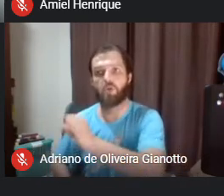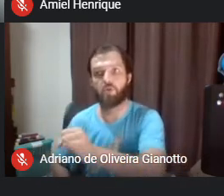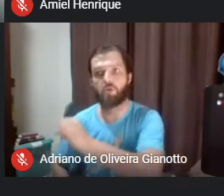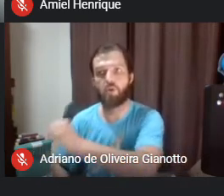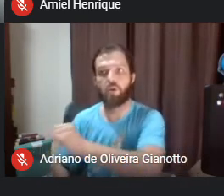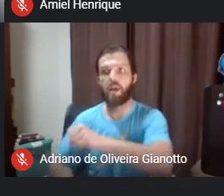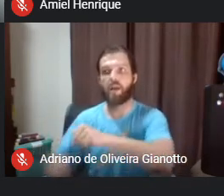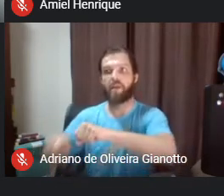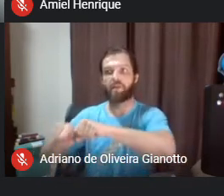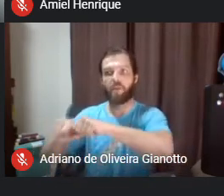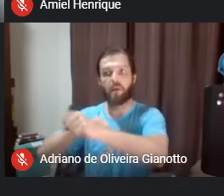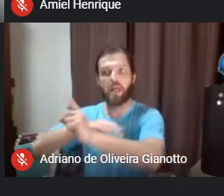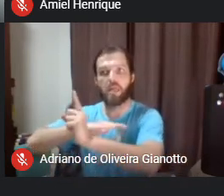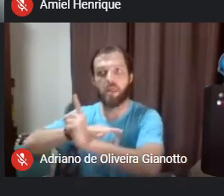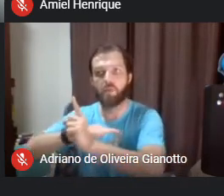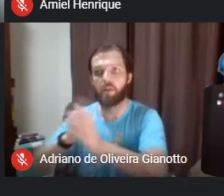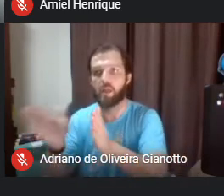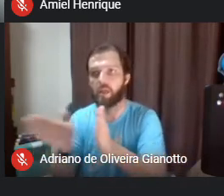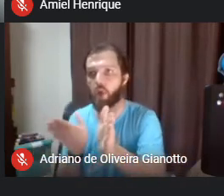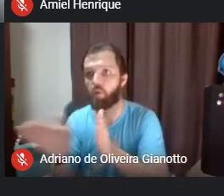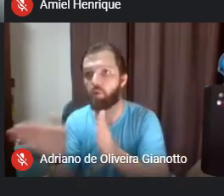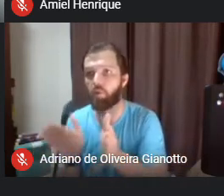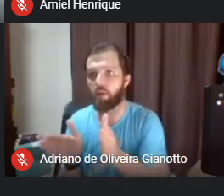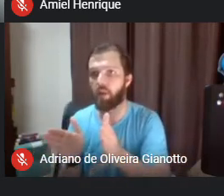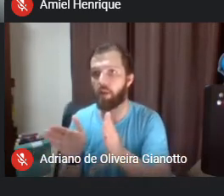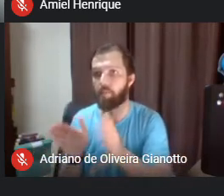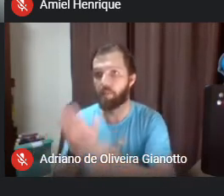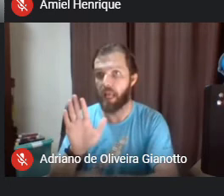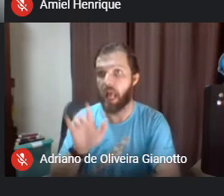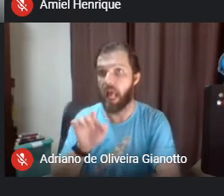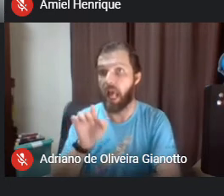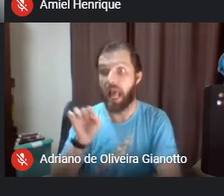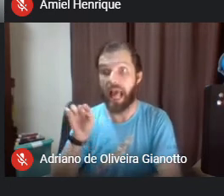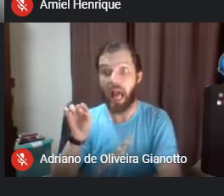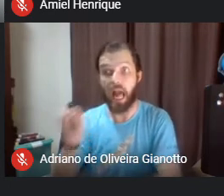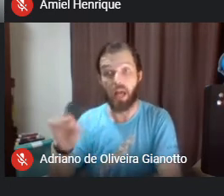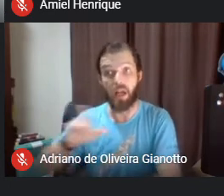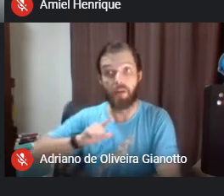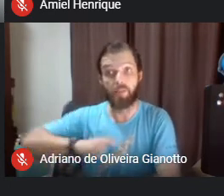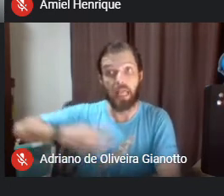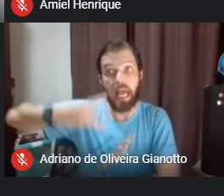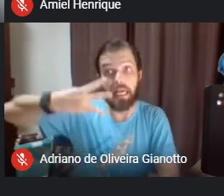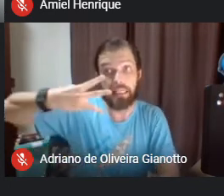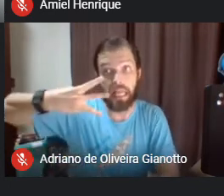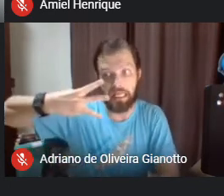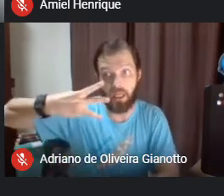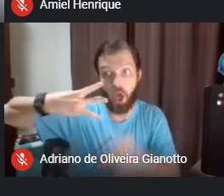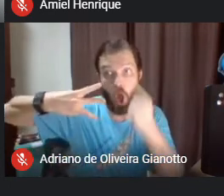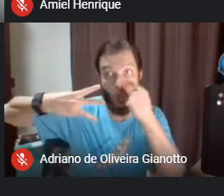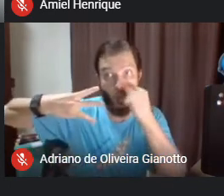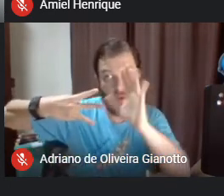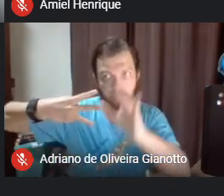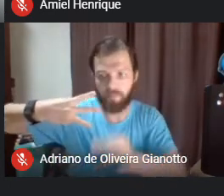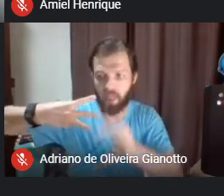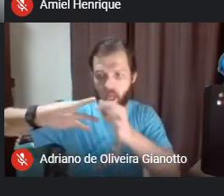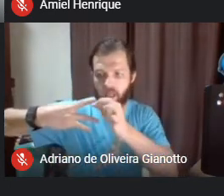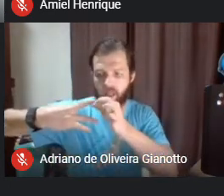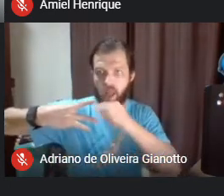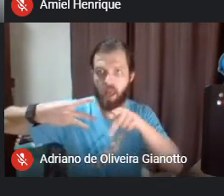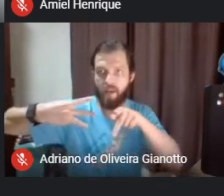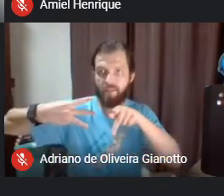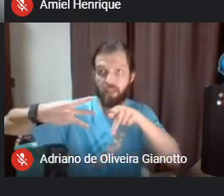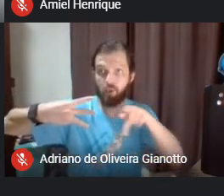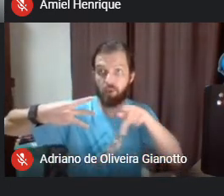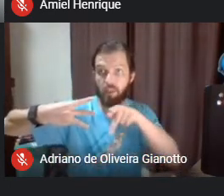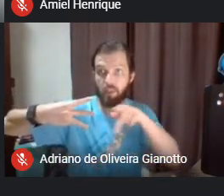ele obriga a utilização de intérprete, de instrutor, que versa sobre atendimento, acessibilidade. Aí